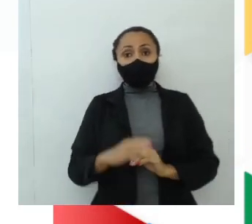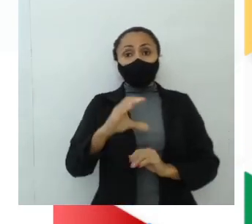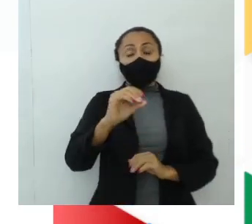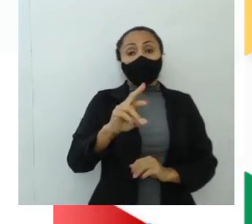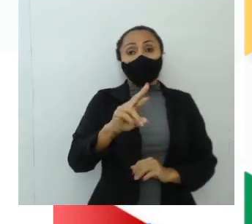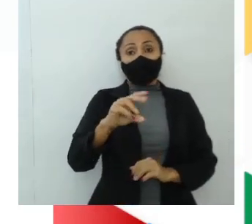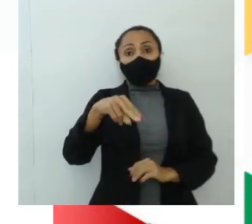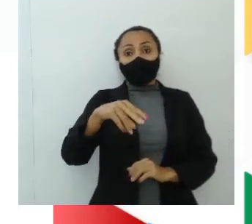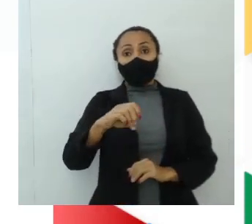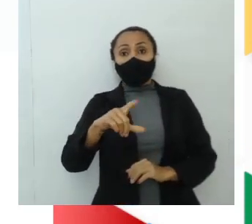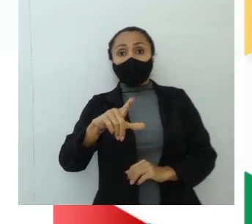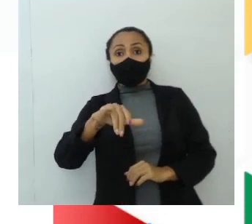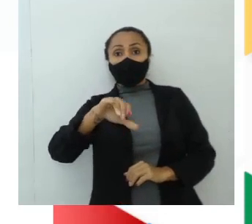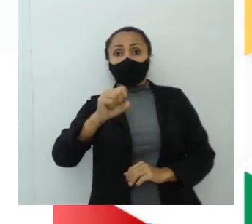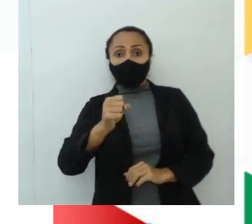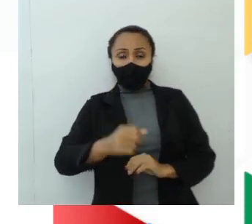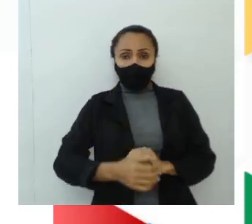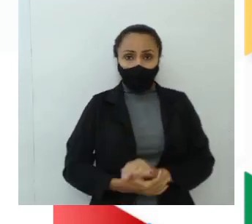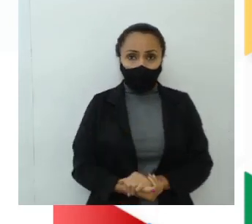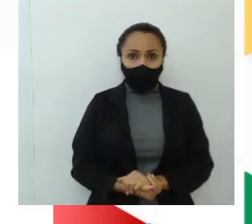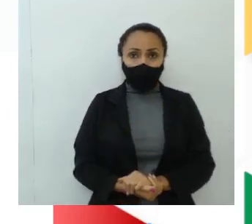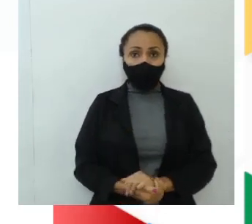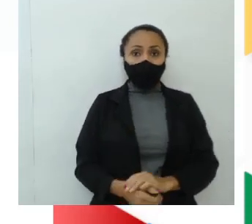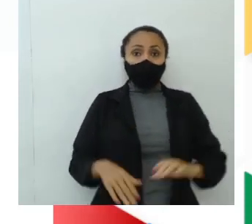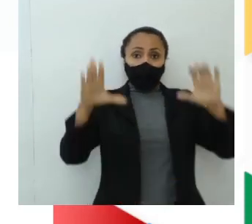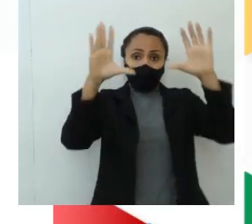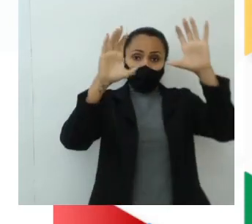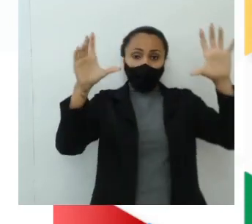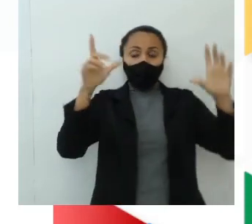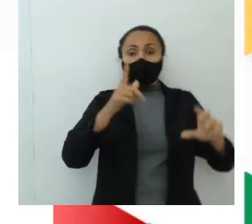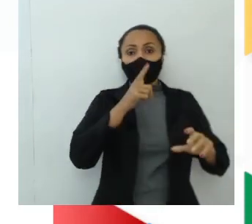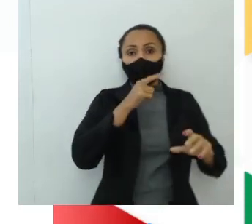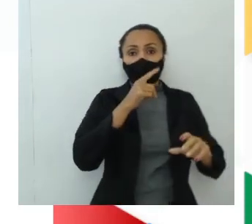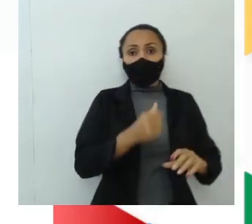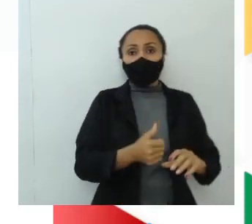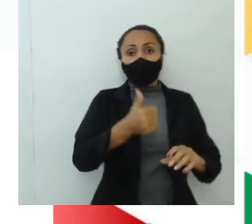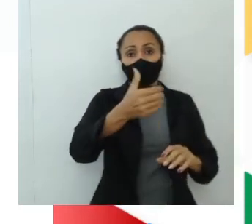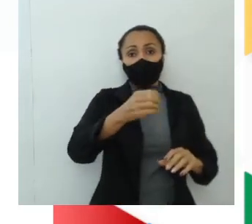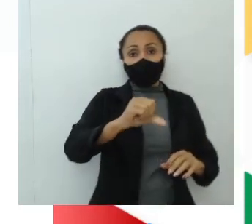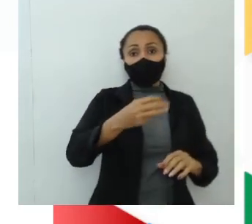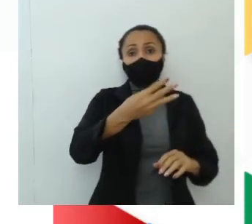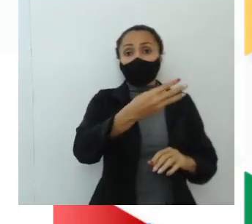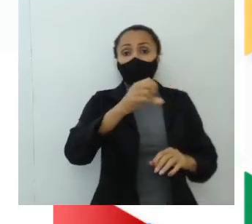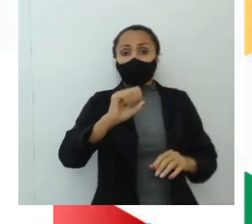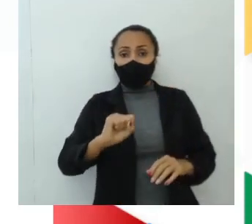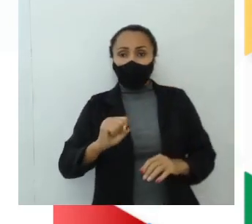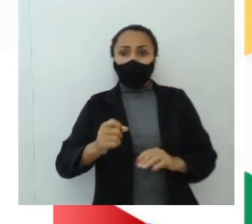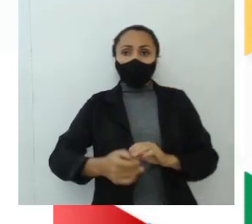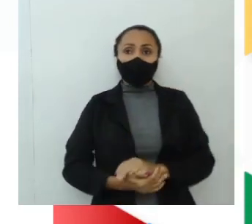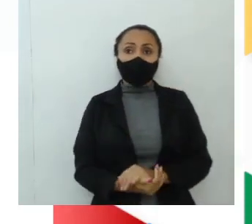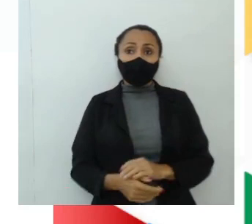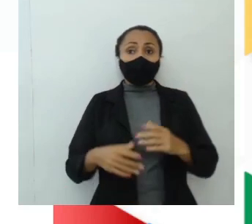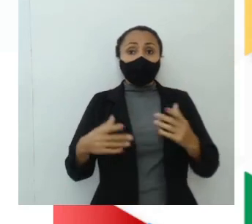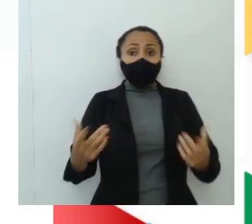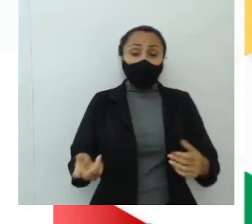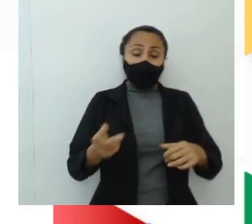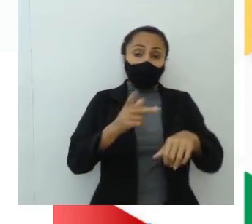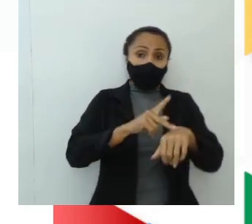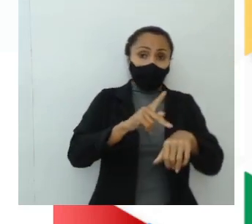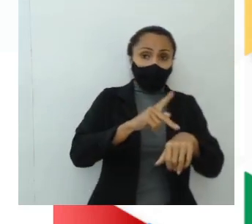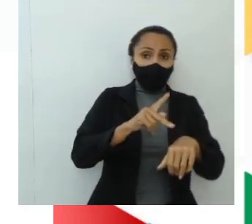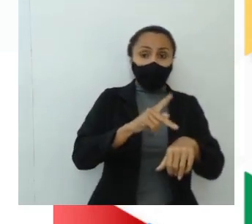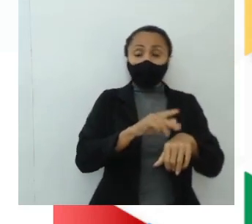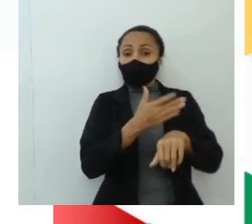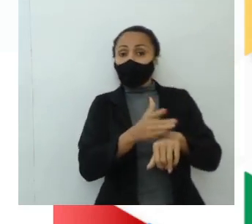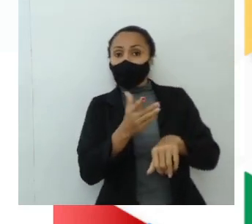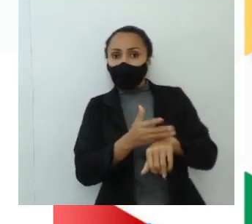Cornelis, chamada Céu e Água, de 1938, que é uma xilogravura em preto e branco. A gente chama de xilogravura,